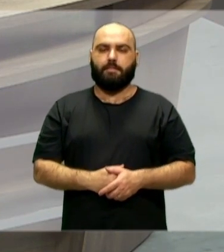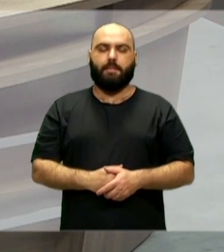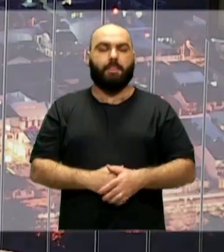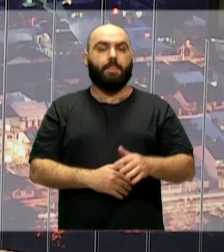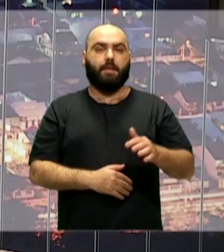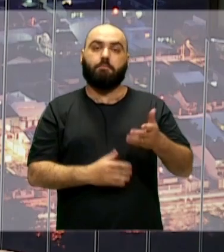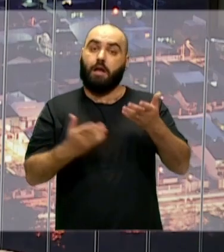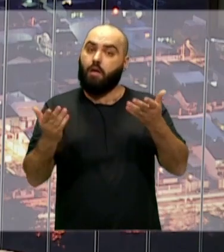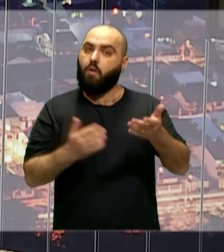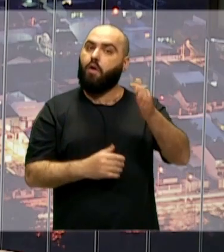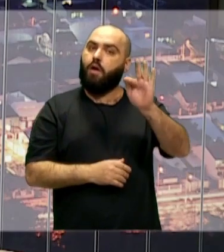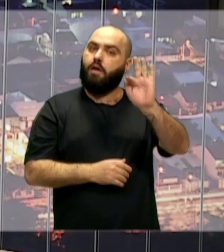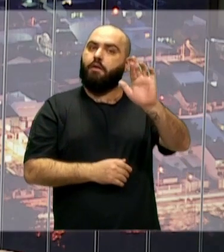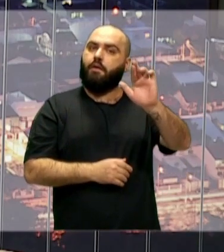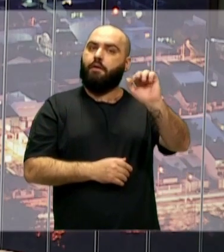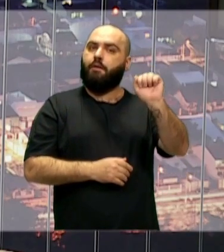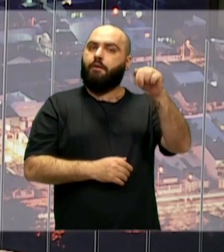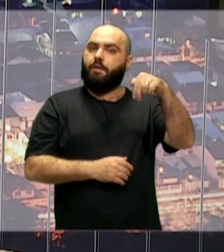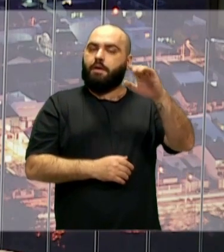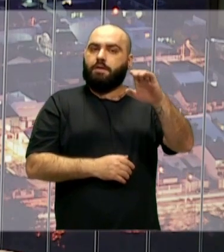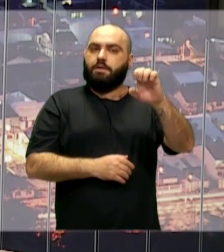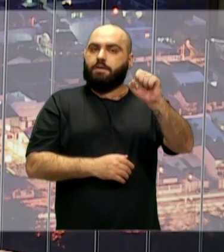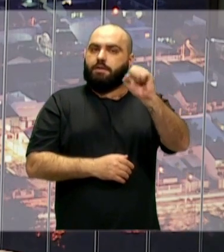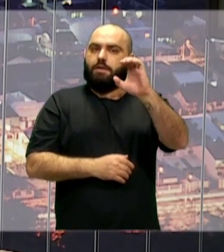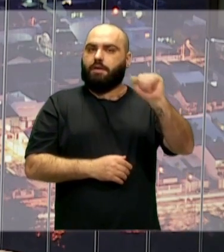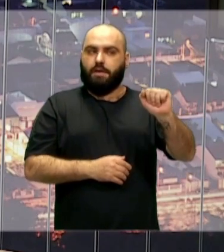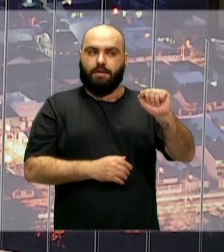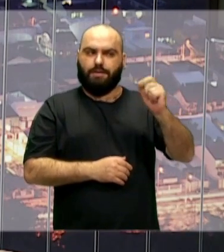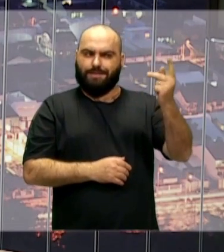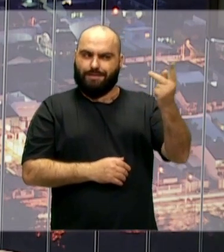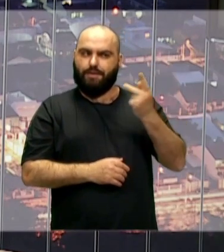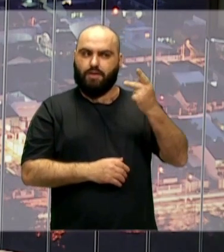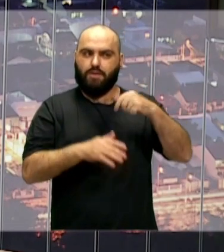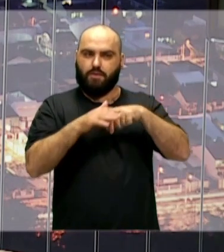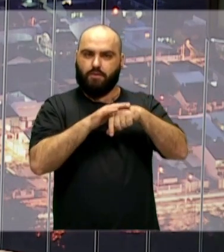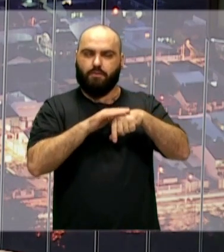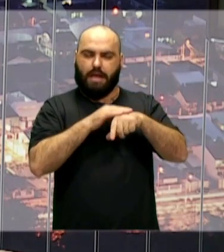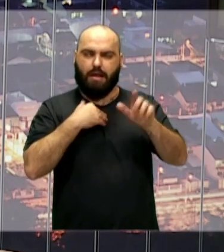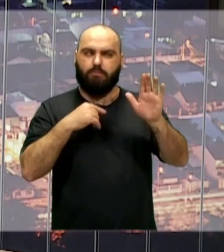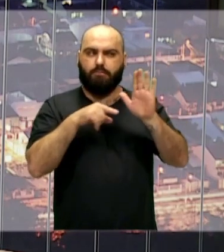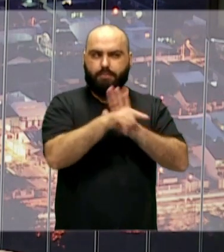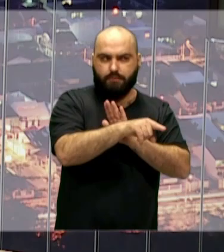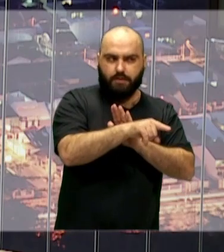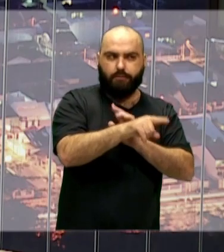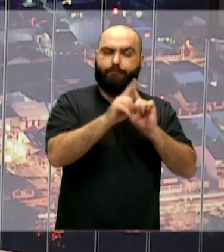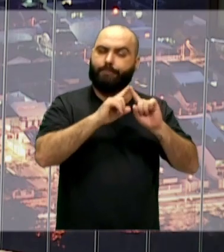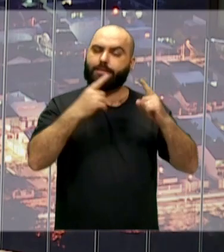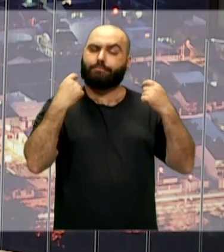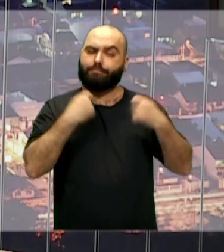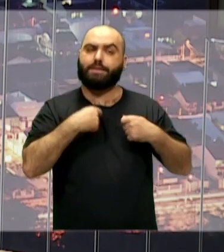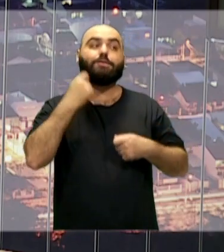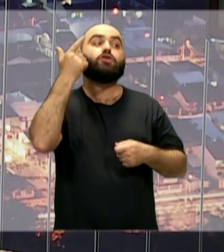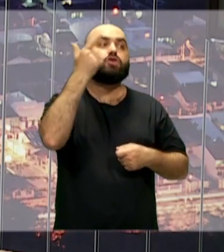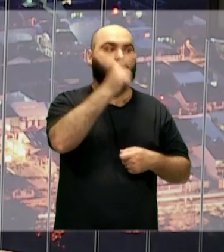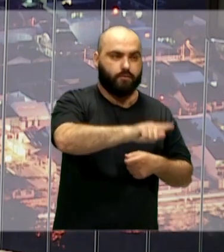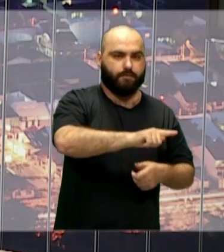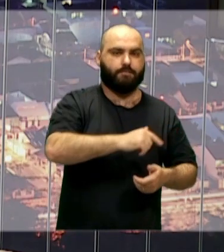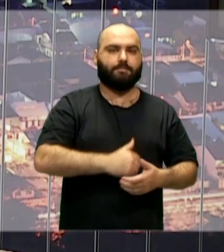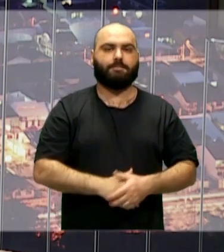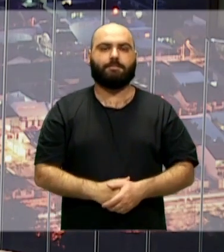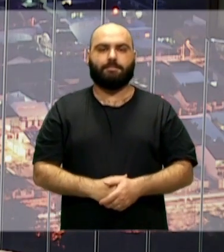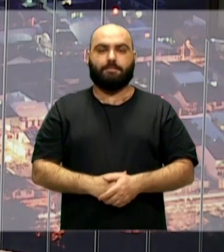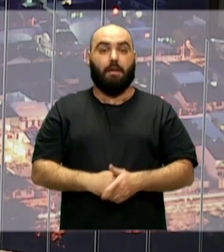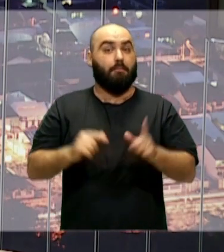Francesca, a gente conversava até um pouco antes de começar o programa aqui, eu tinha te feito essa pergunta, mas eu vou recolocá-la. Agora com o